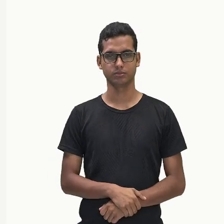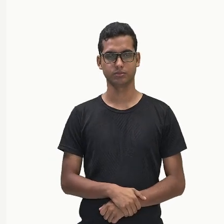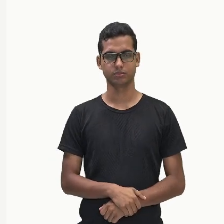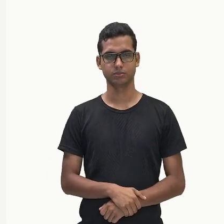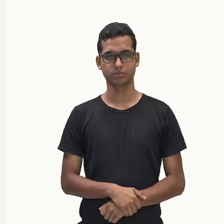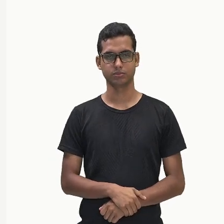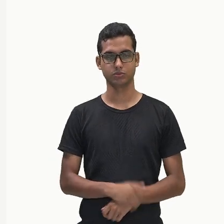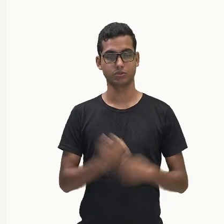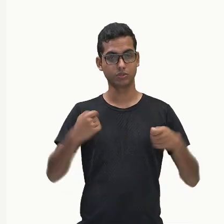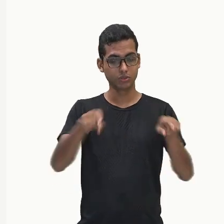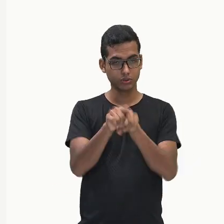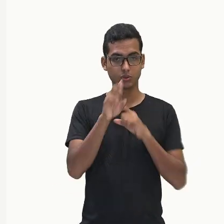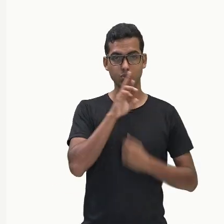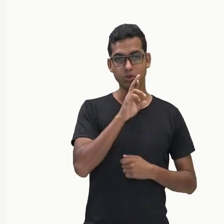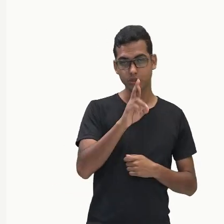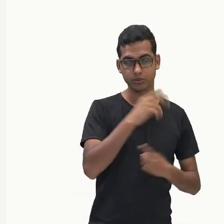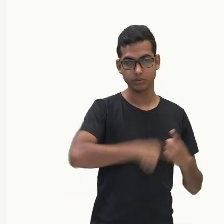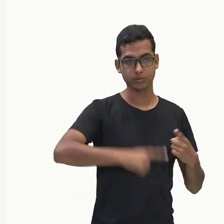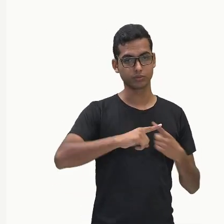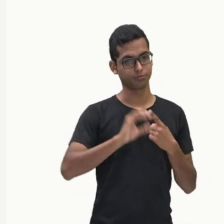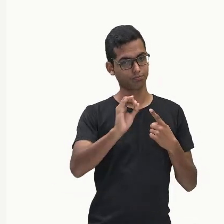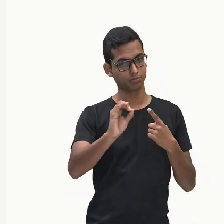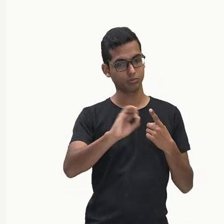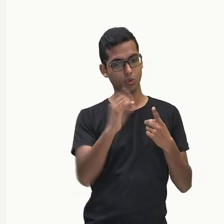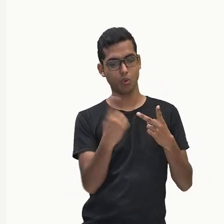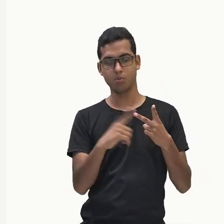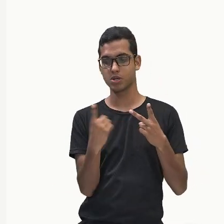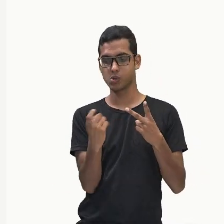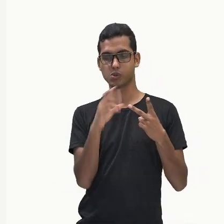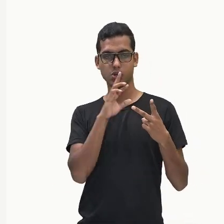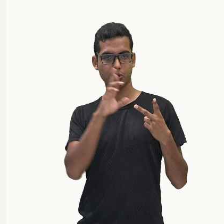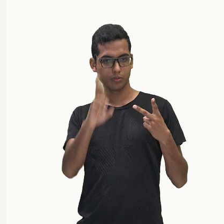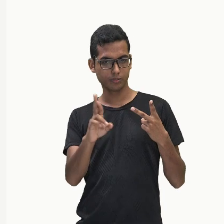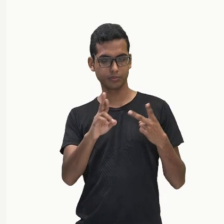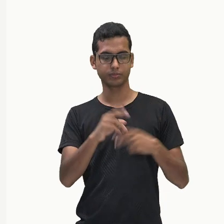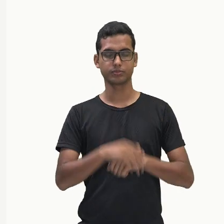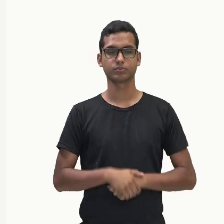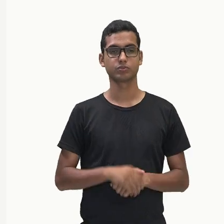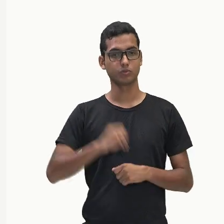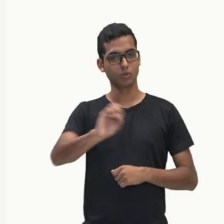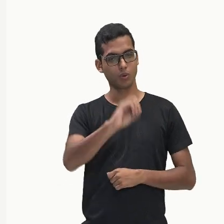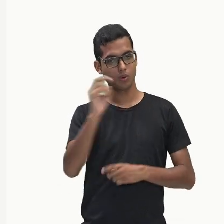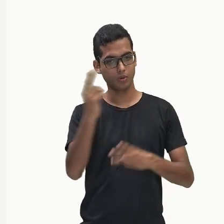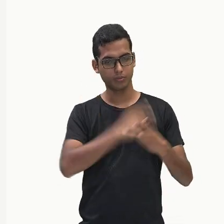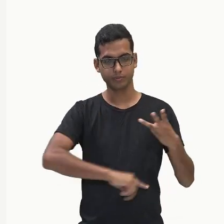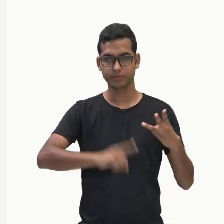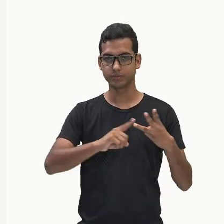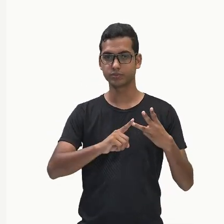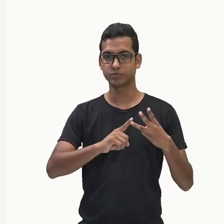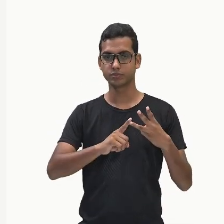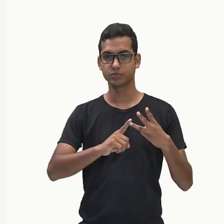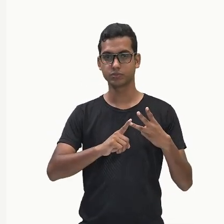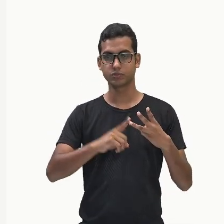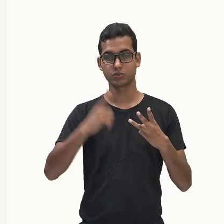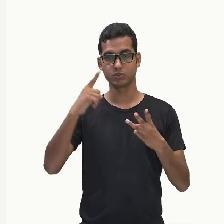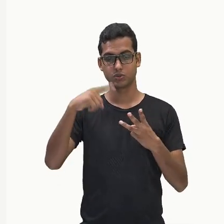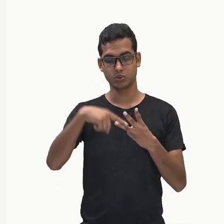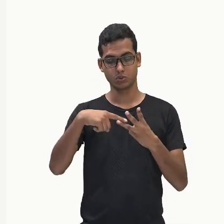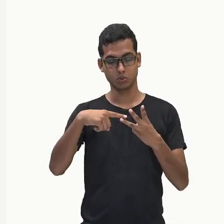vazia, pode existir uma única solução, né? Ou então pode existir duas